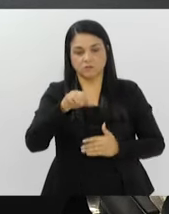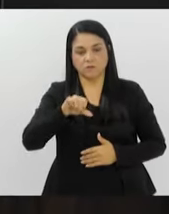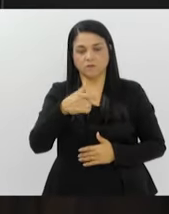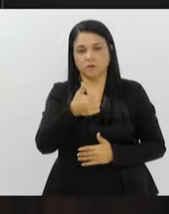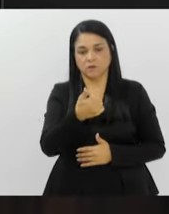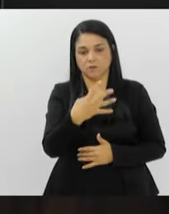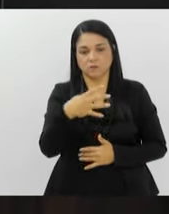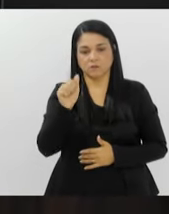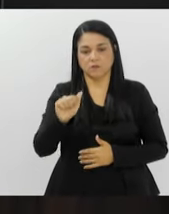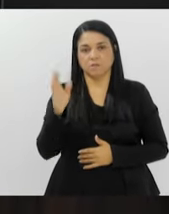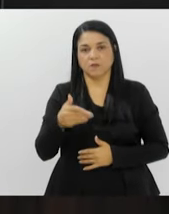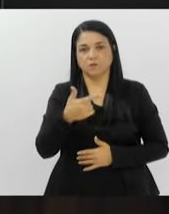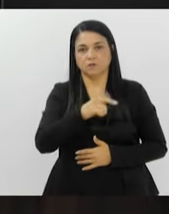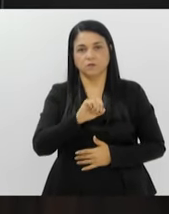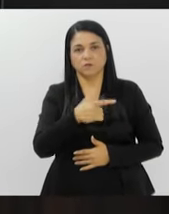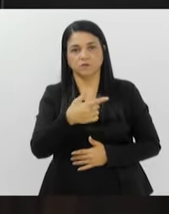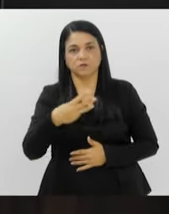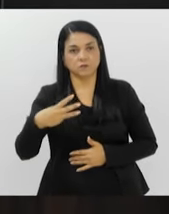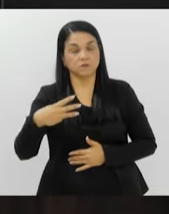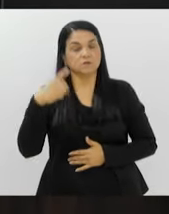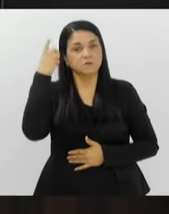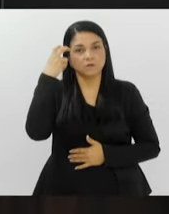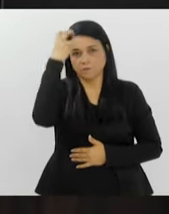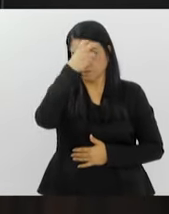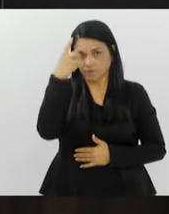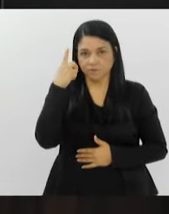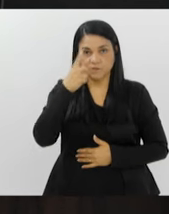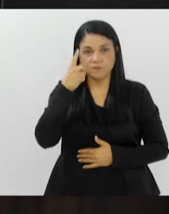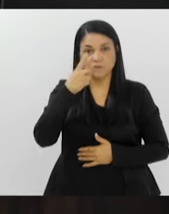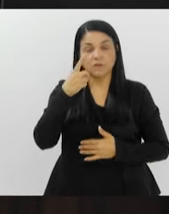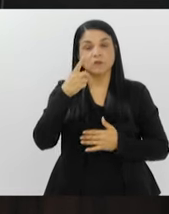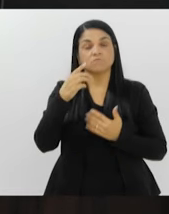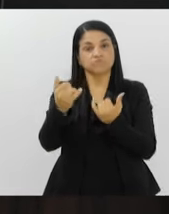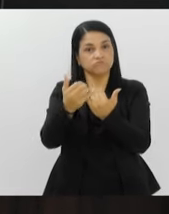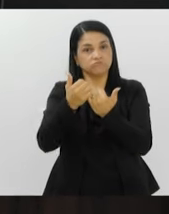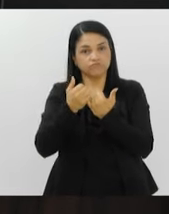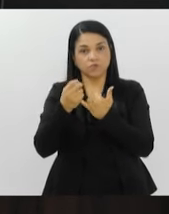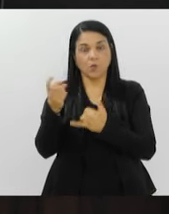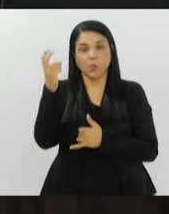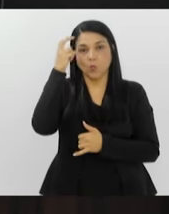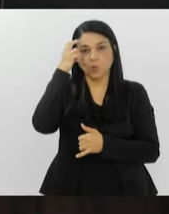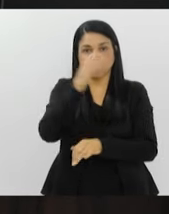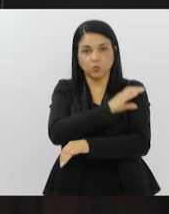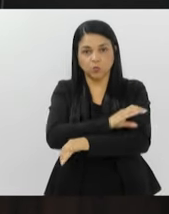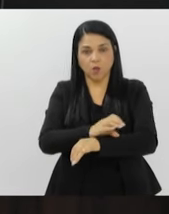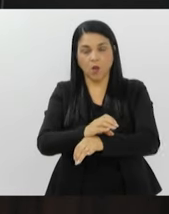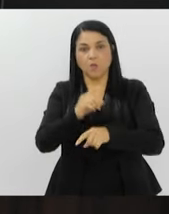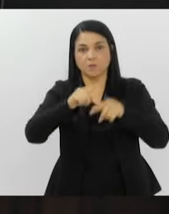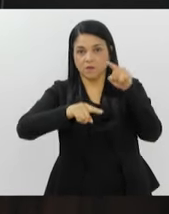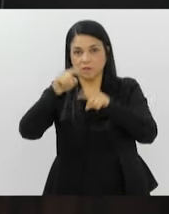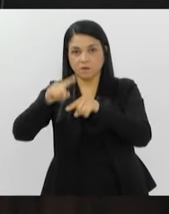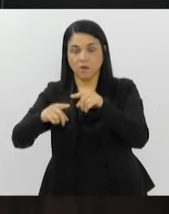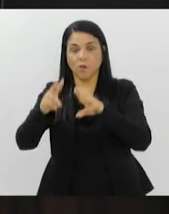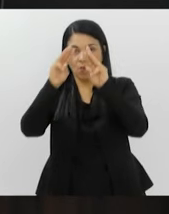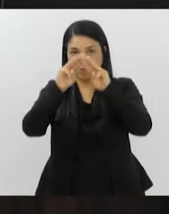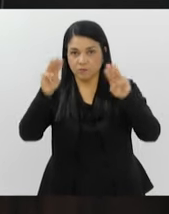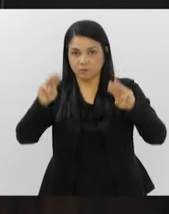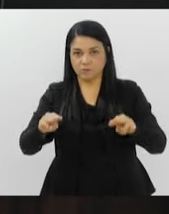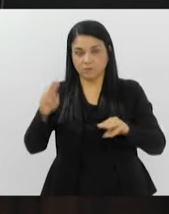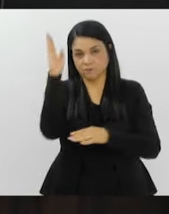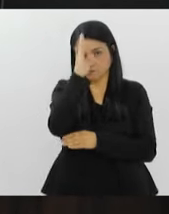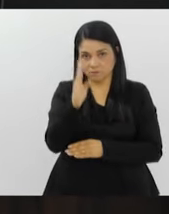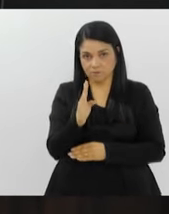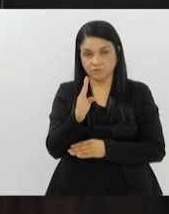2023 autoria da deputada Verônica Lima que declara como patrimô cultural e material do Estado do Rio de Janeiro Museu Nacional